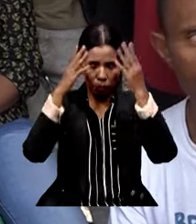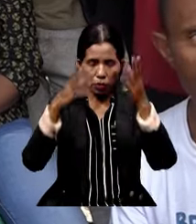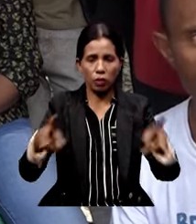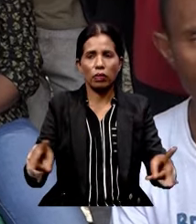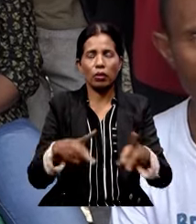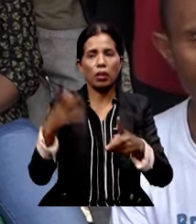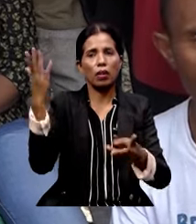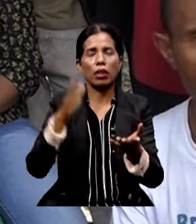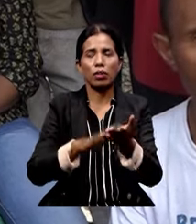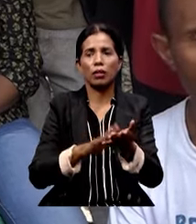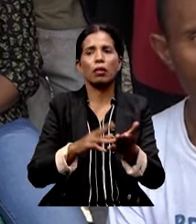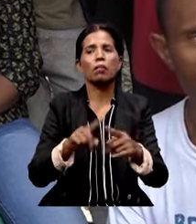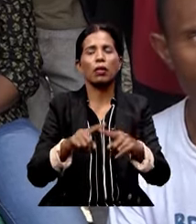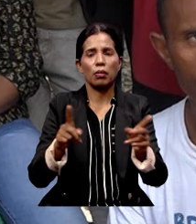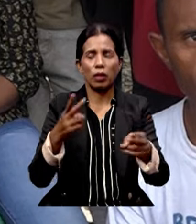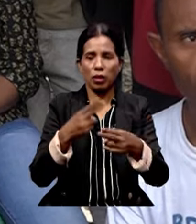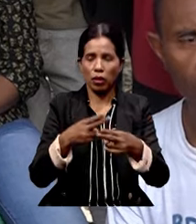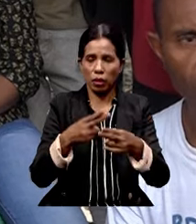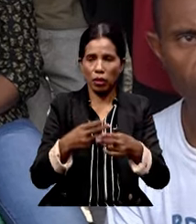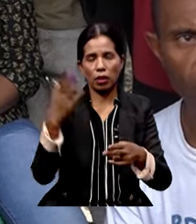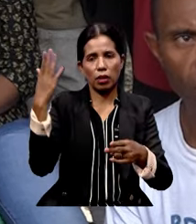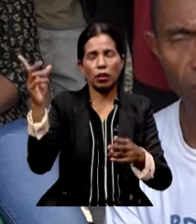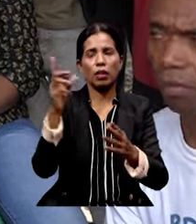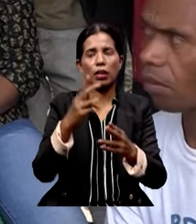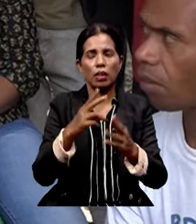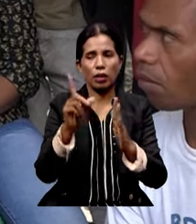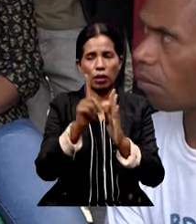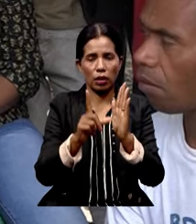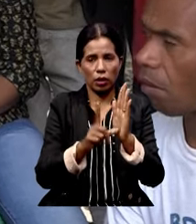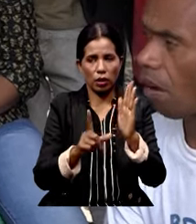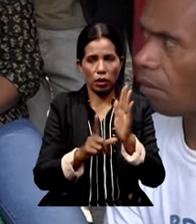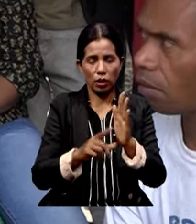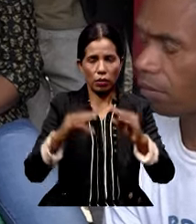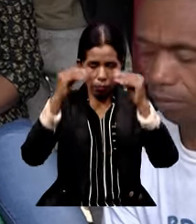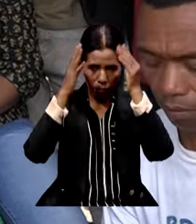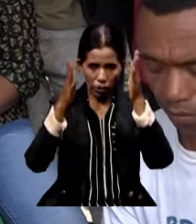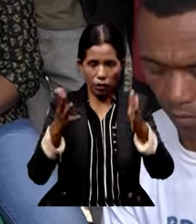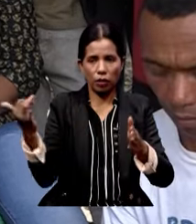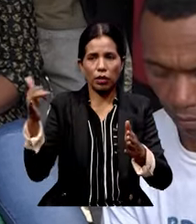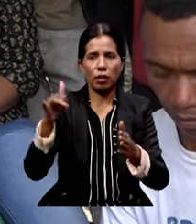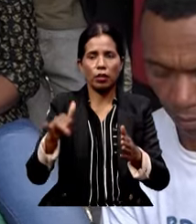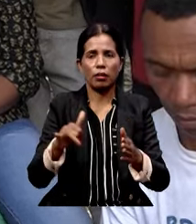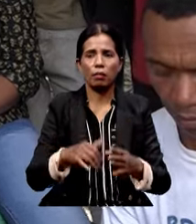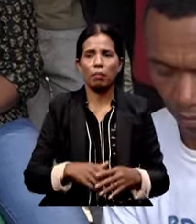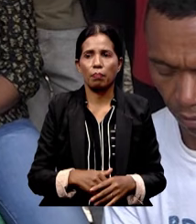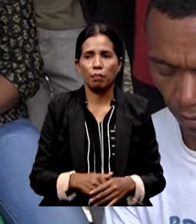escola, mai be nia naran mosu fali ia lista contrato profesor contratado nian.